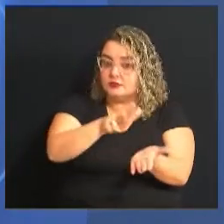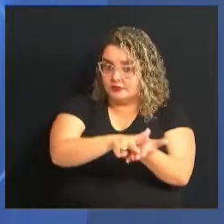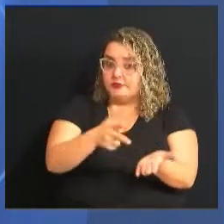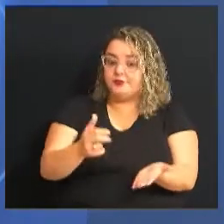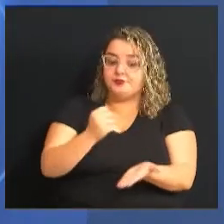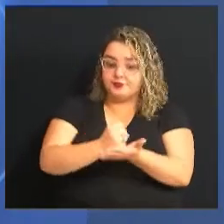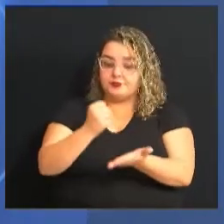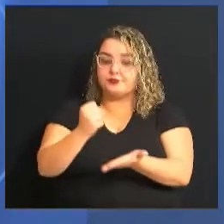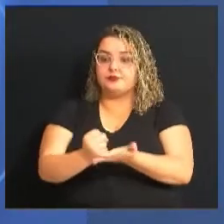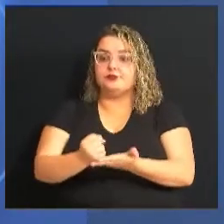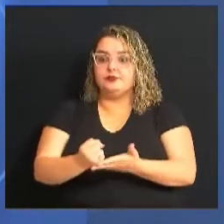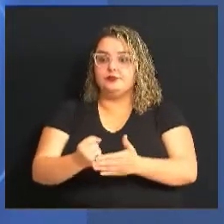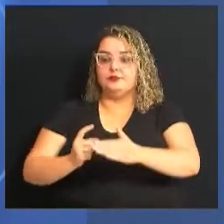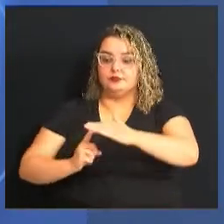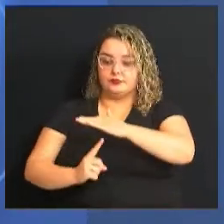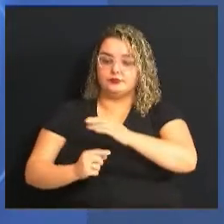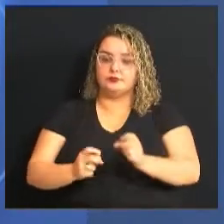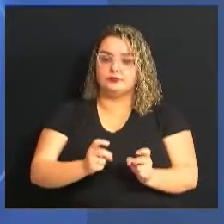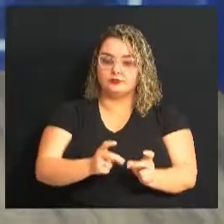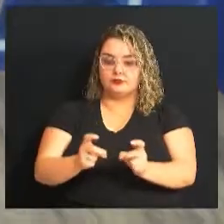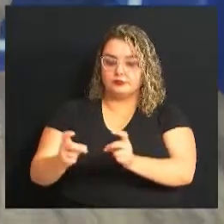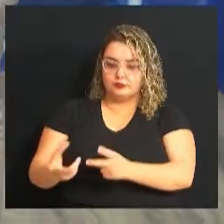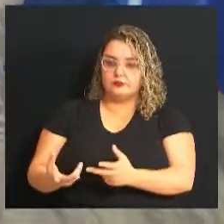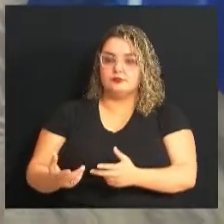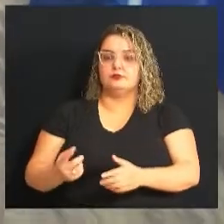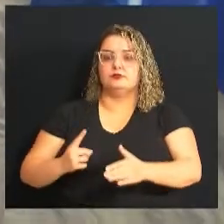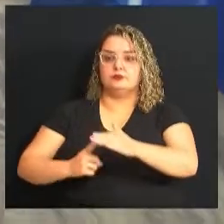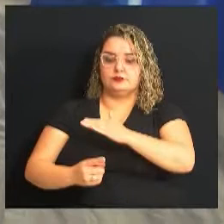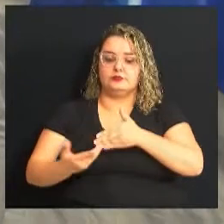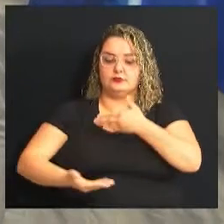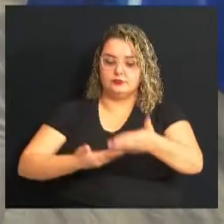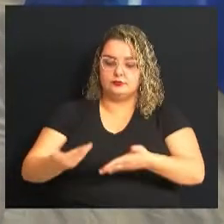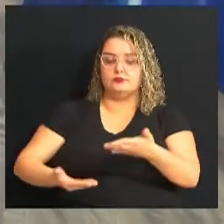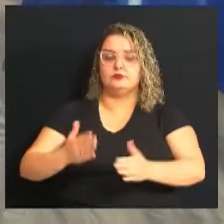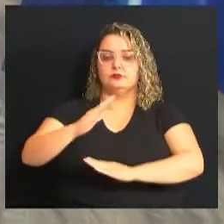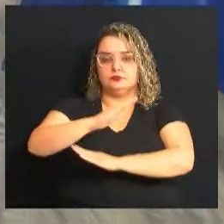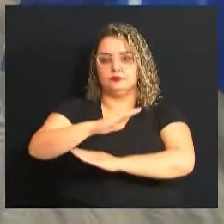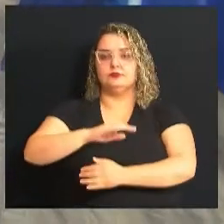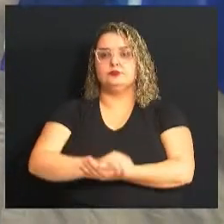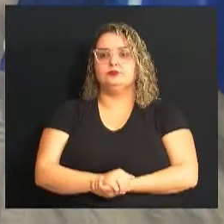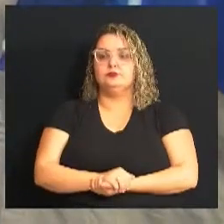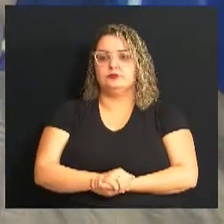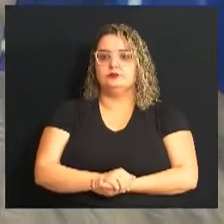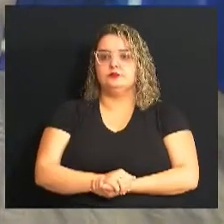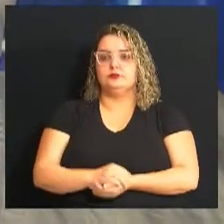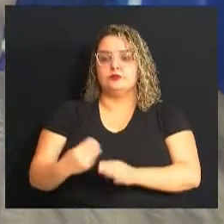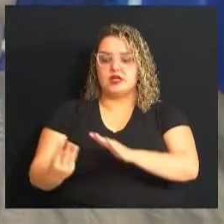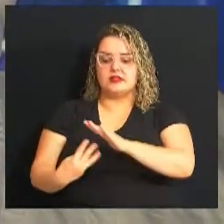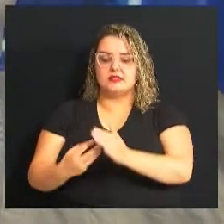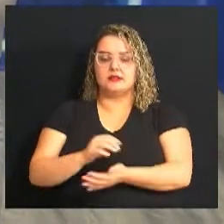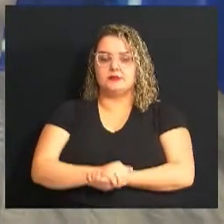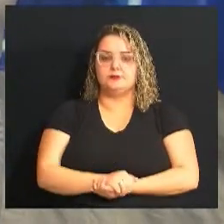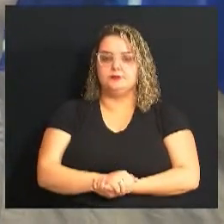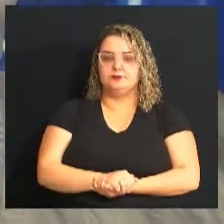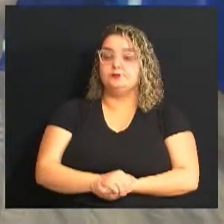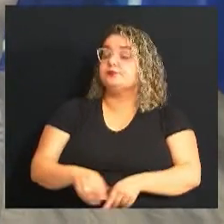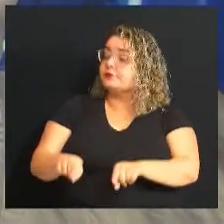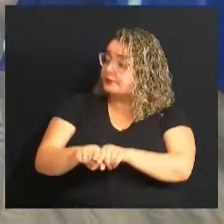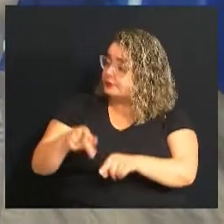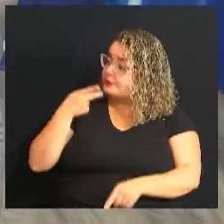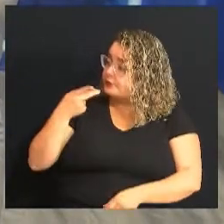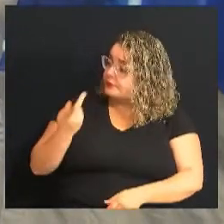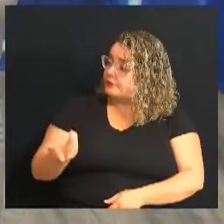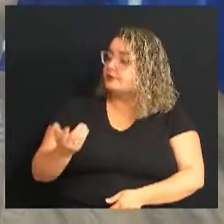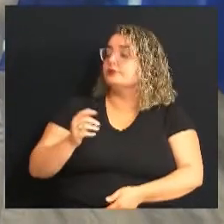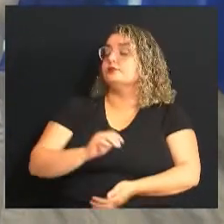com prestadores da Câmara de Campinas. E Mirna Abreu, a gente fala agora também sobre o trabalho das comissões, porque nós tivemos